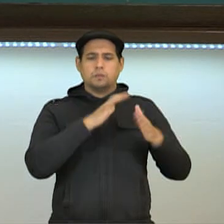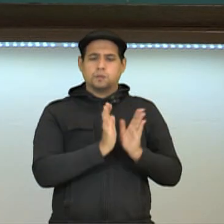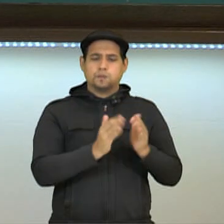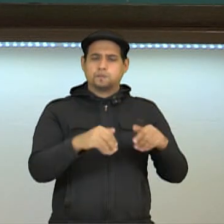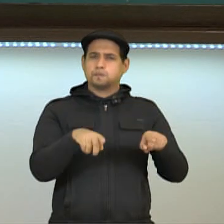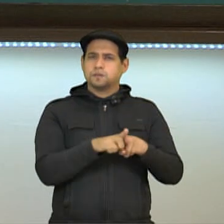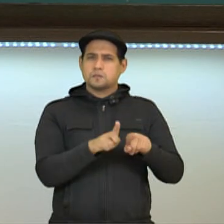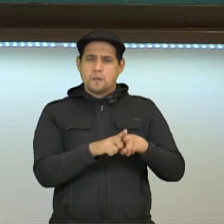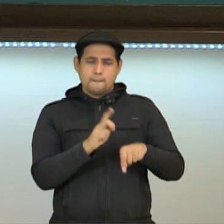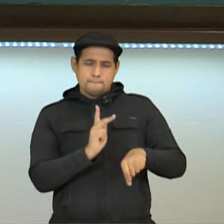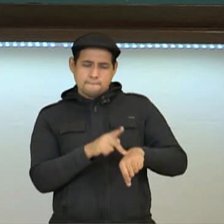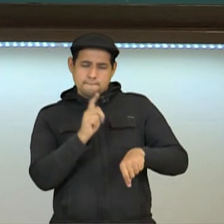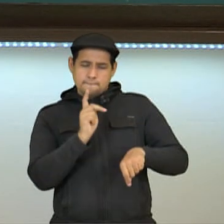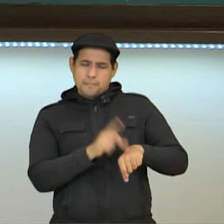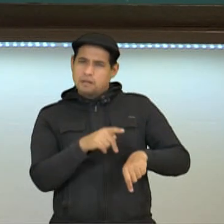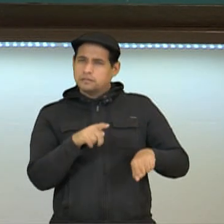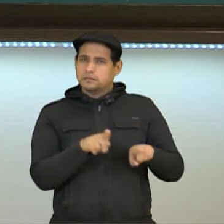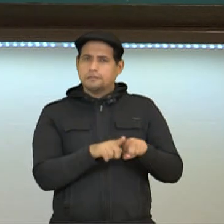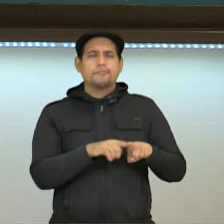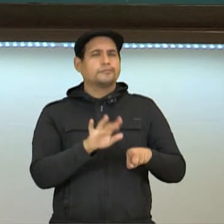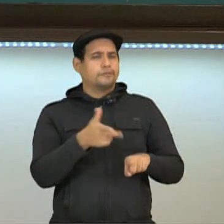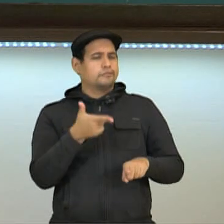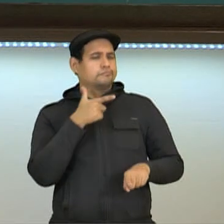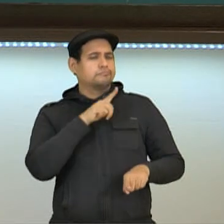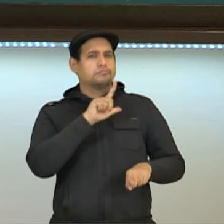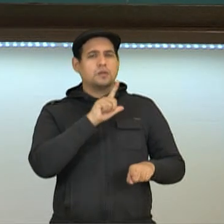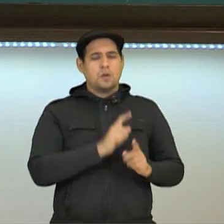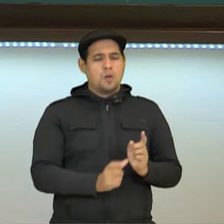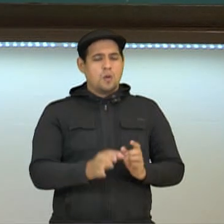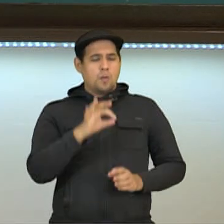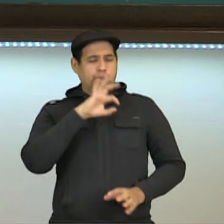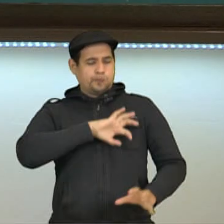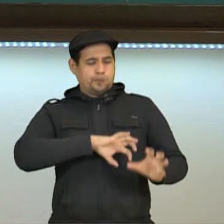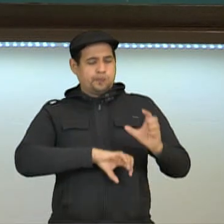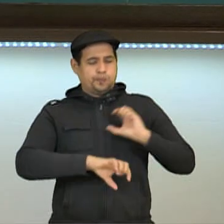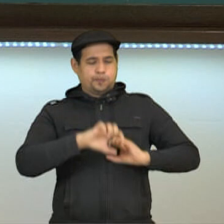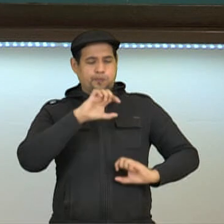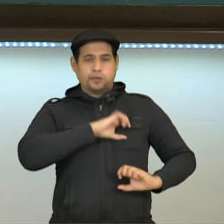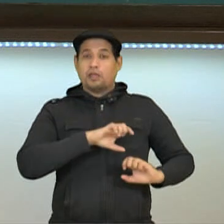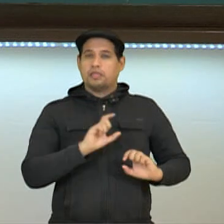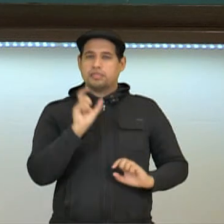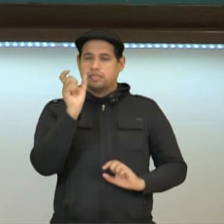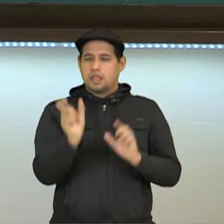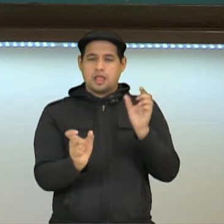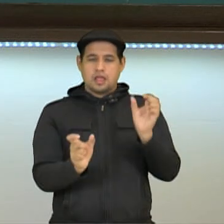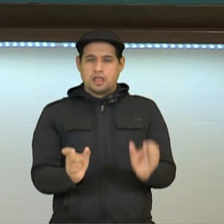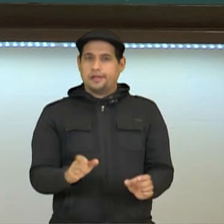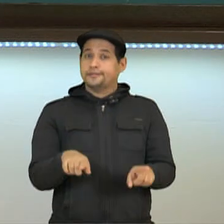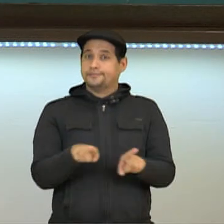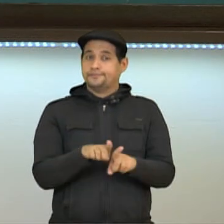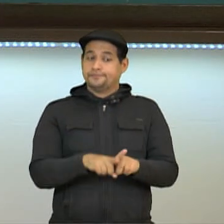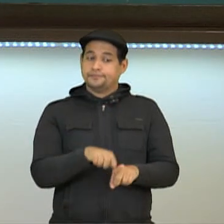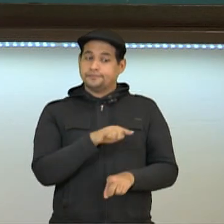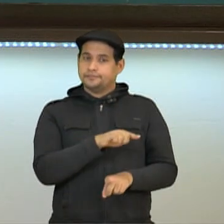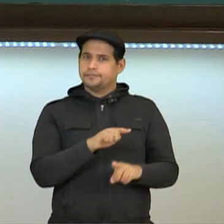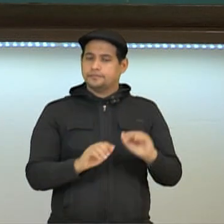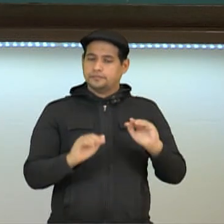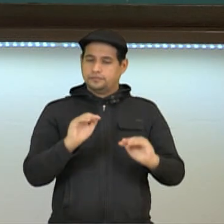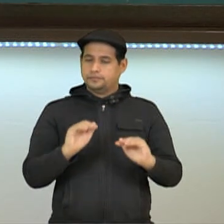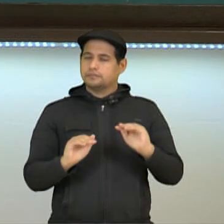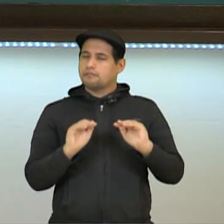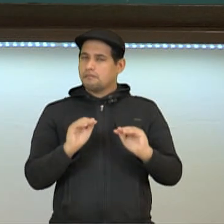ricas em metais preciosos, conseguiu enriquecer, então, dentro da característica do mercantilismo de balança